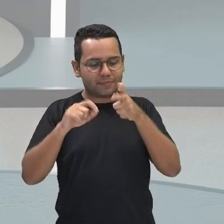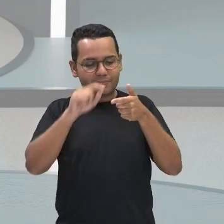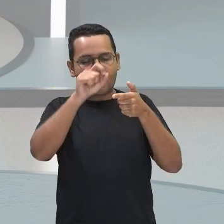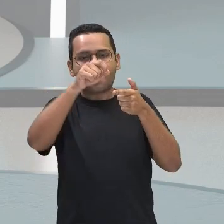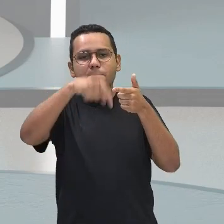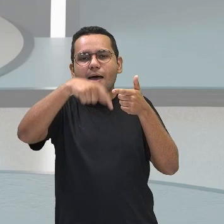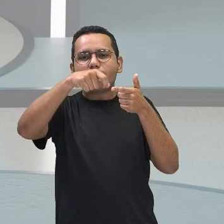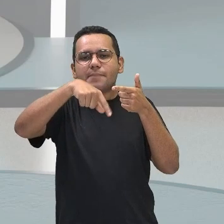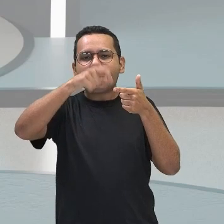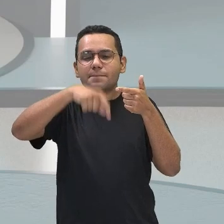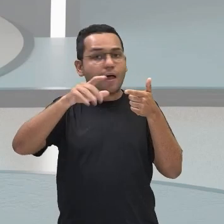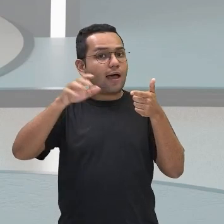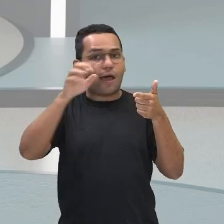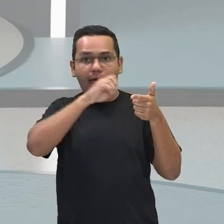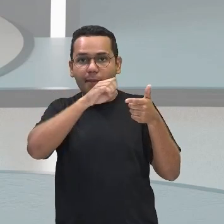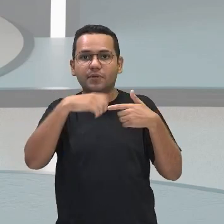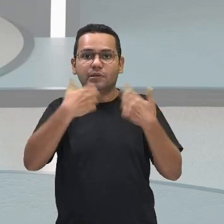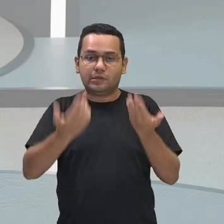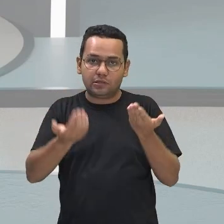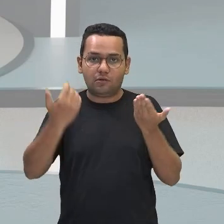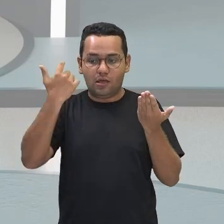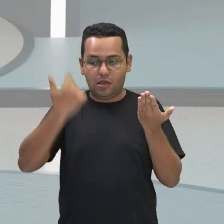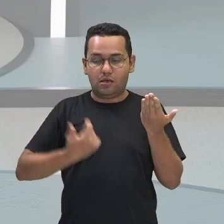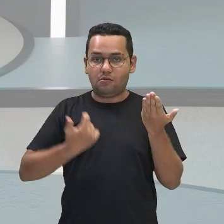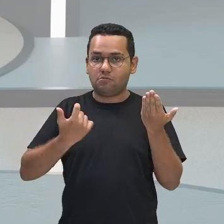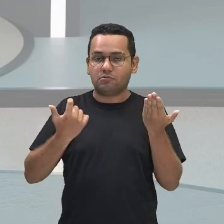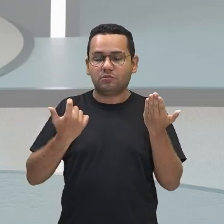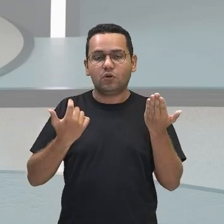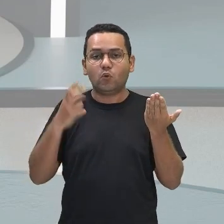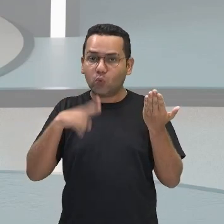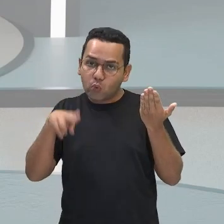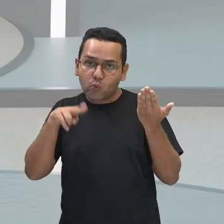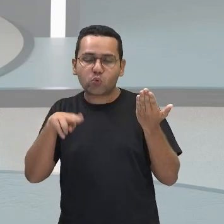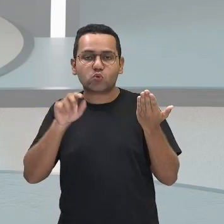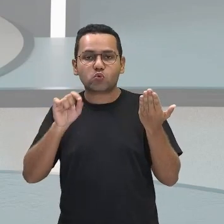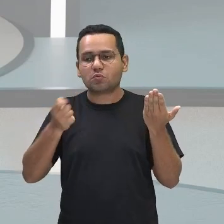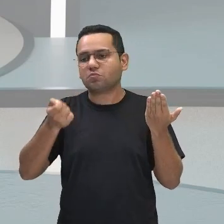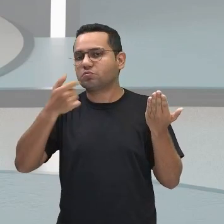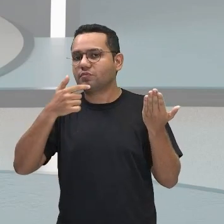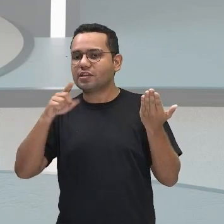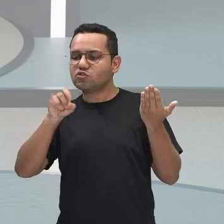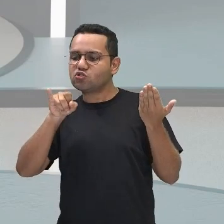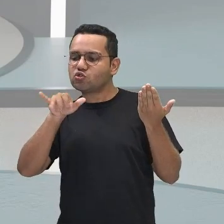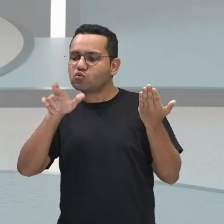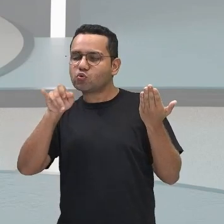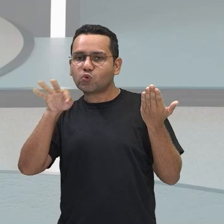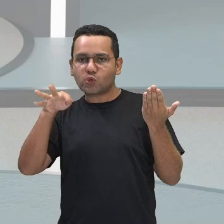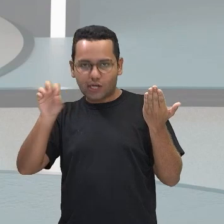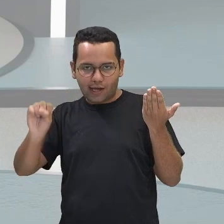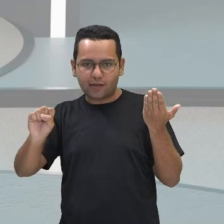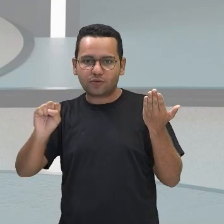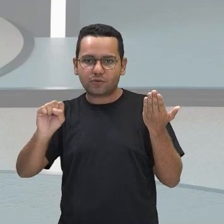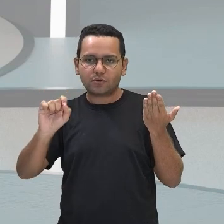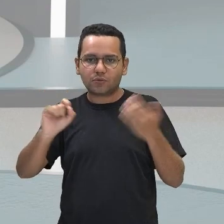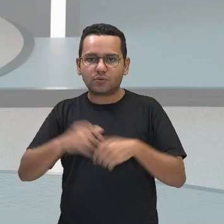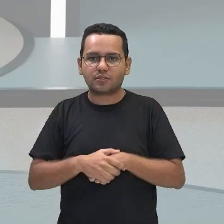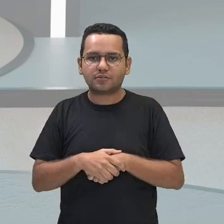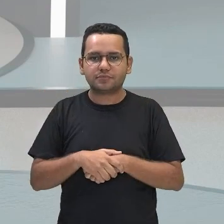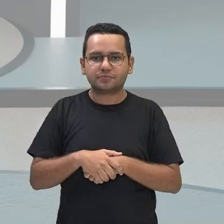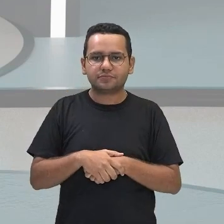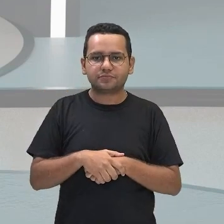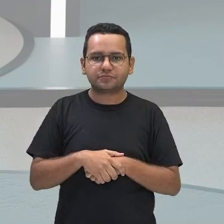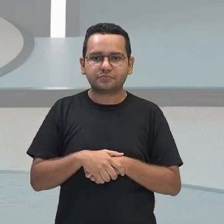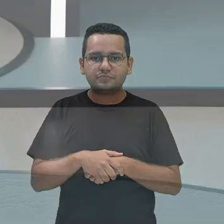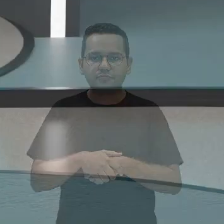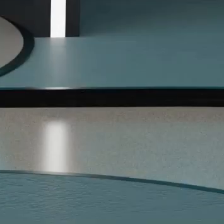também, que sou hipertenso, eu tomo todo dia de manhã um comprimidinho lá. Para quê? Para evitar esse inchaço que vai me causar uma